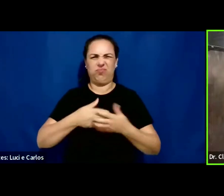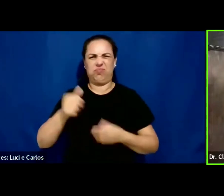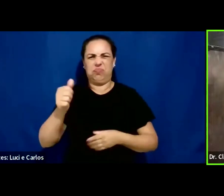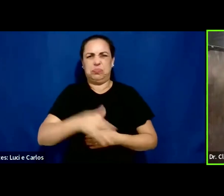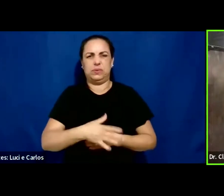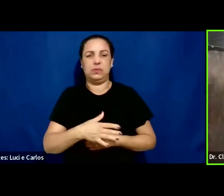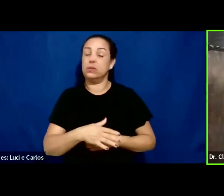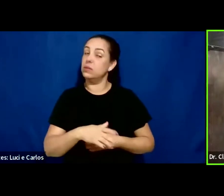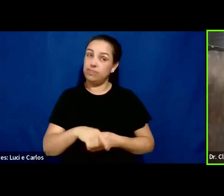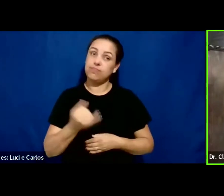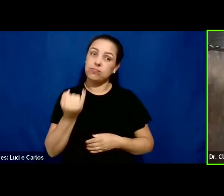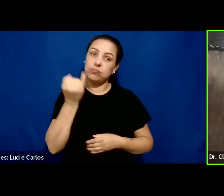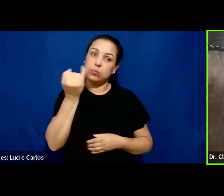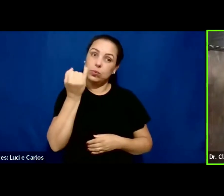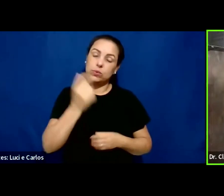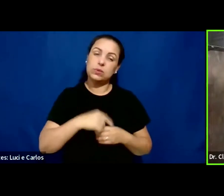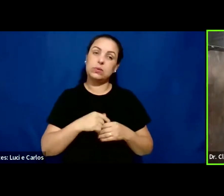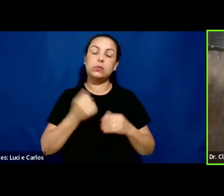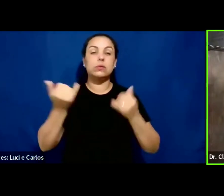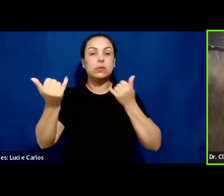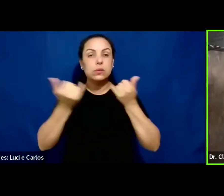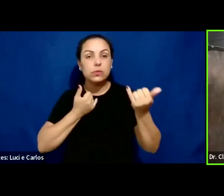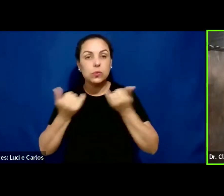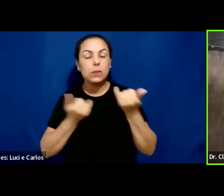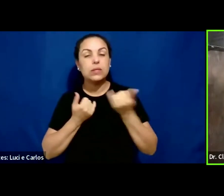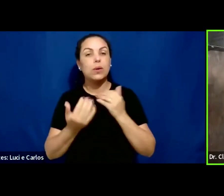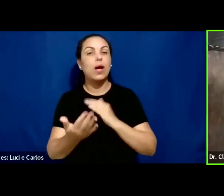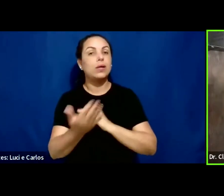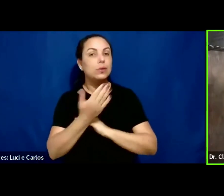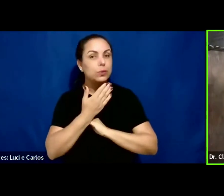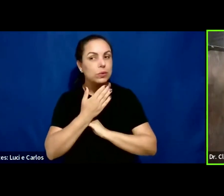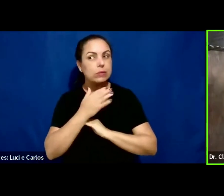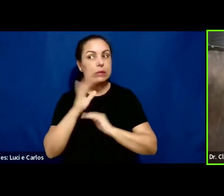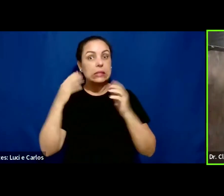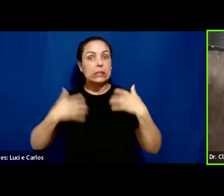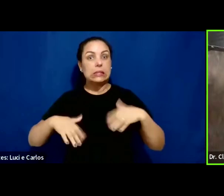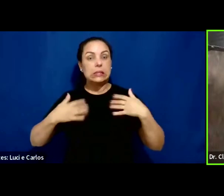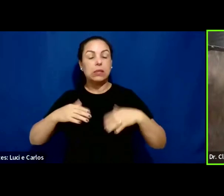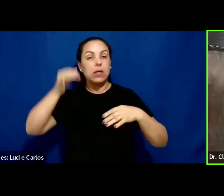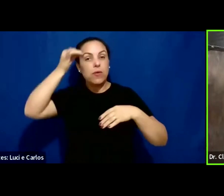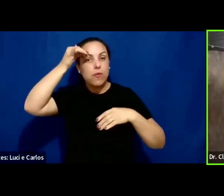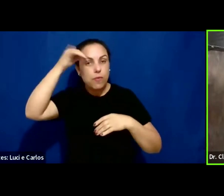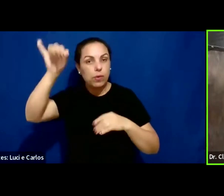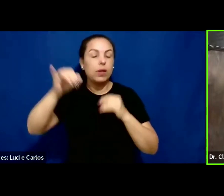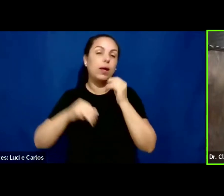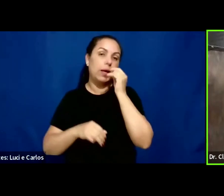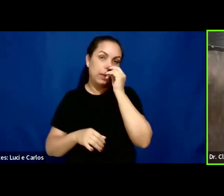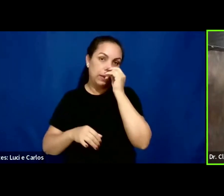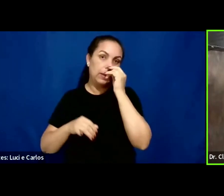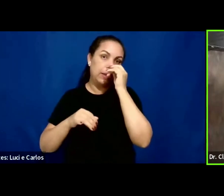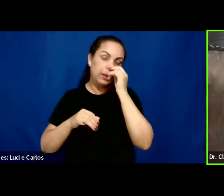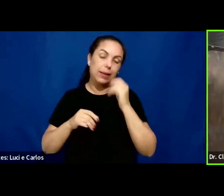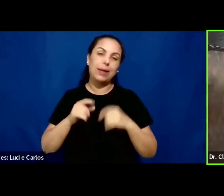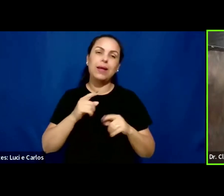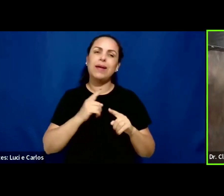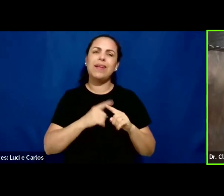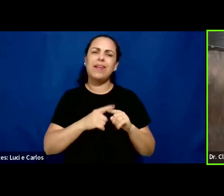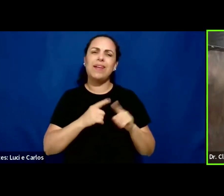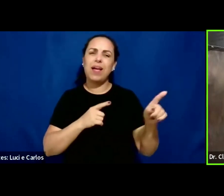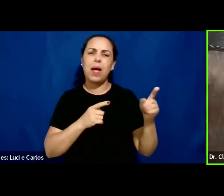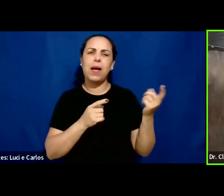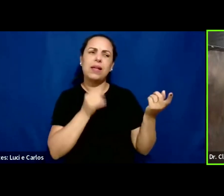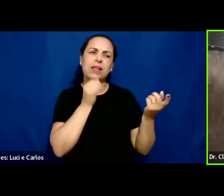E o desconhecimento é muito bom, né, para a indústria farmacêutica e